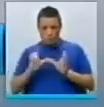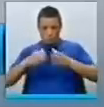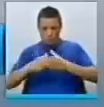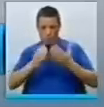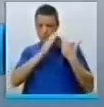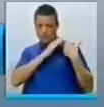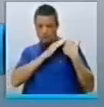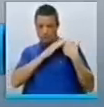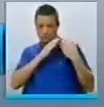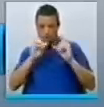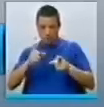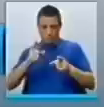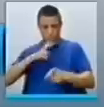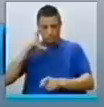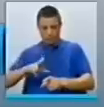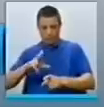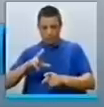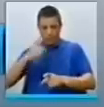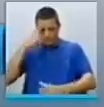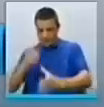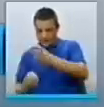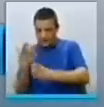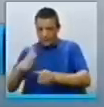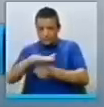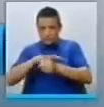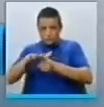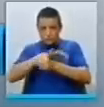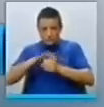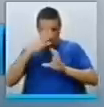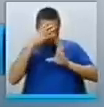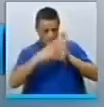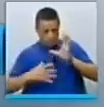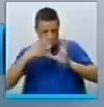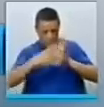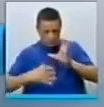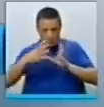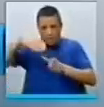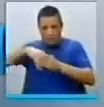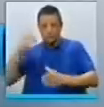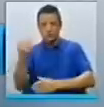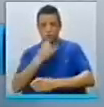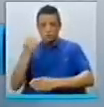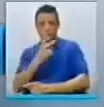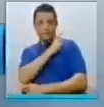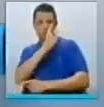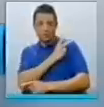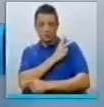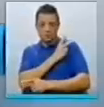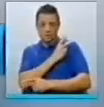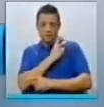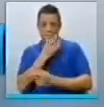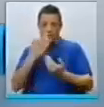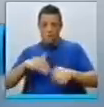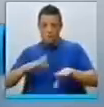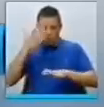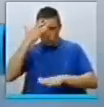portugueses vai criar uma situação complexa a nível das instituições de ensino superior tanto mais tendo em conta o